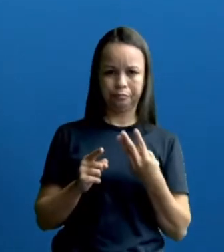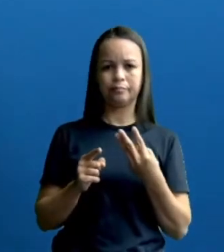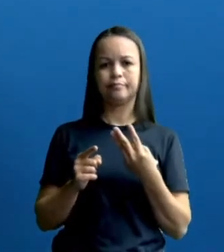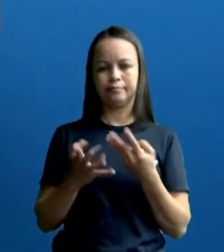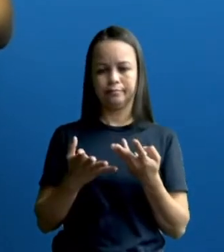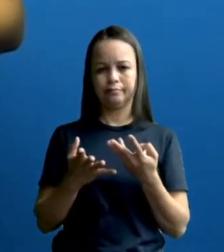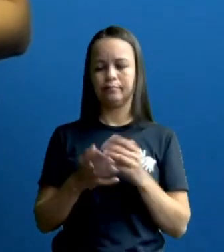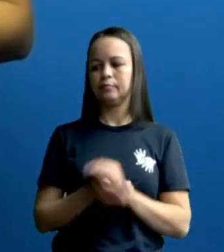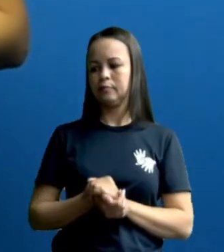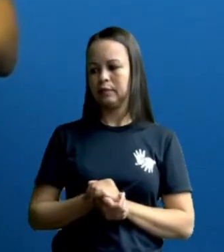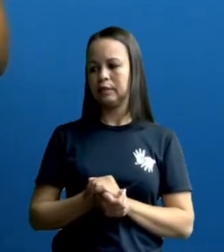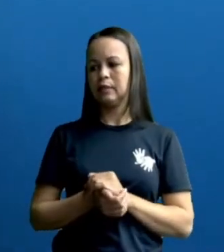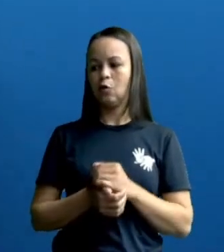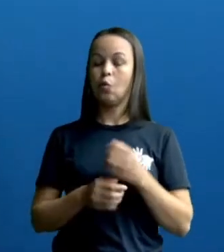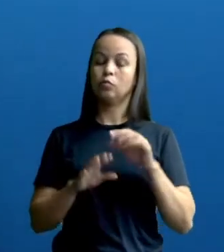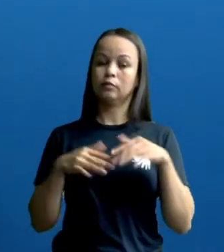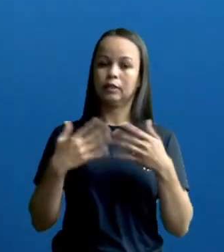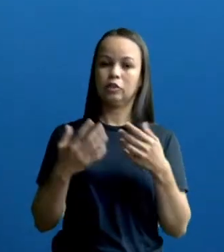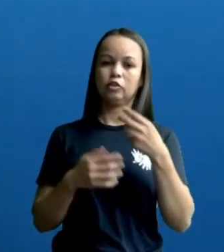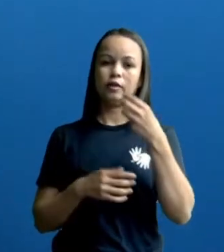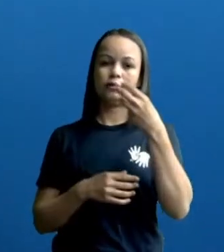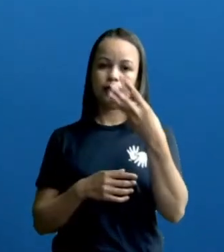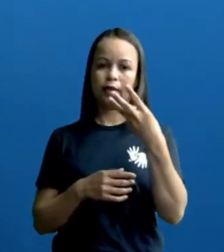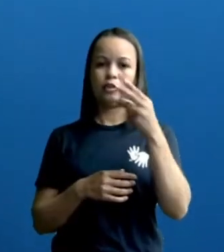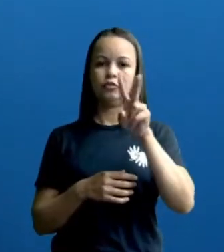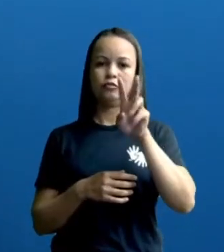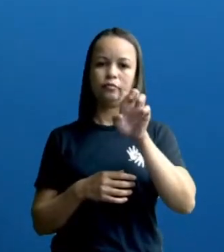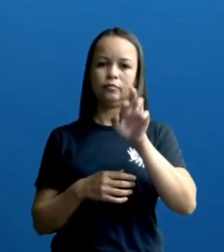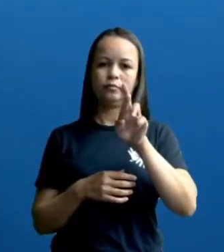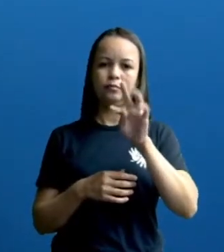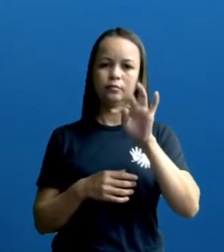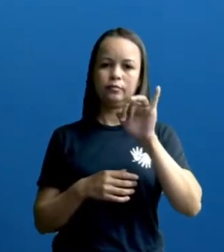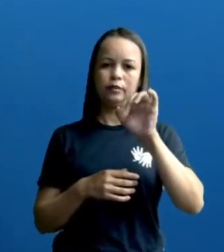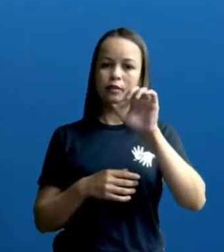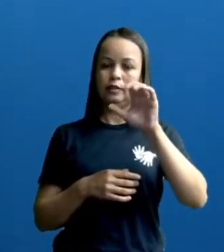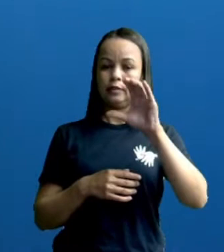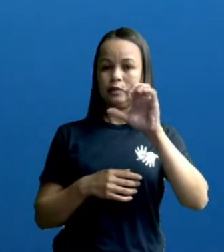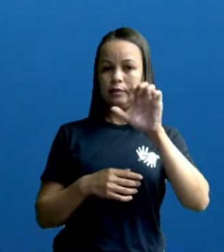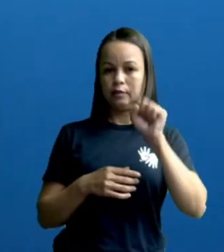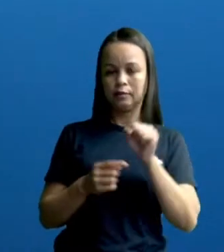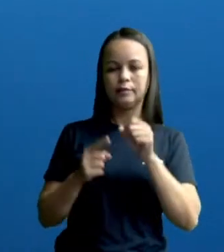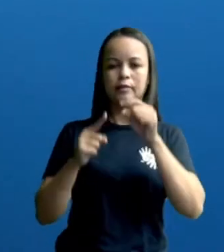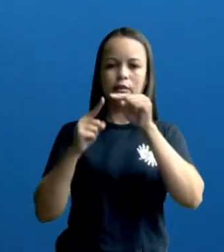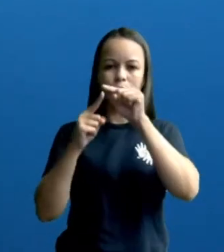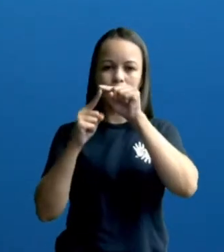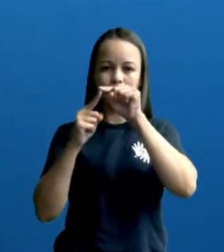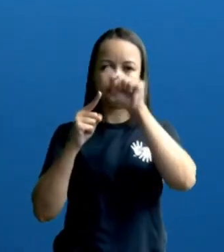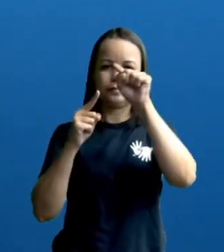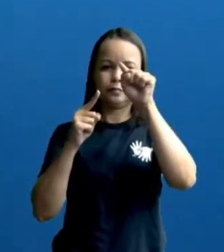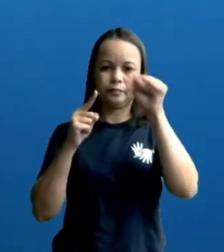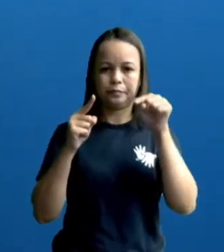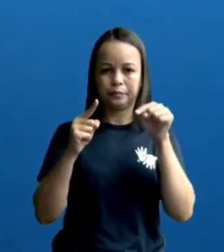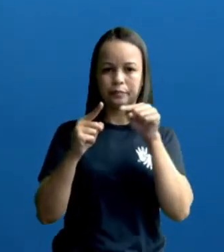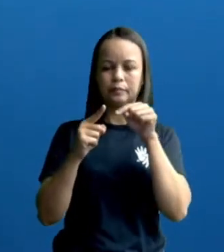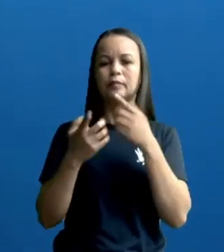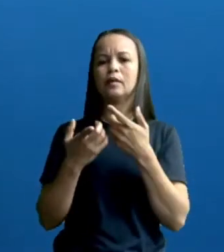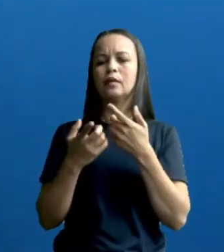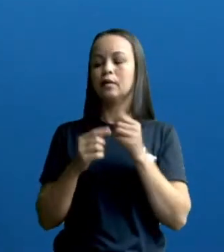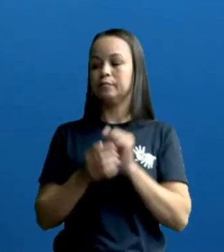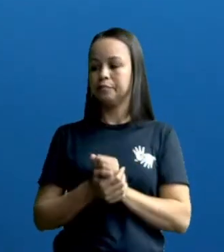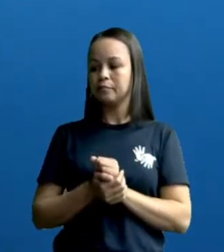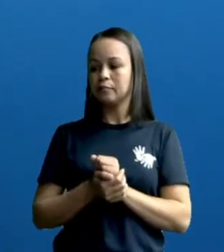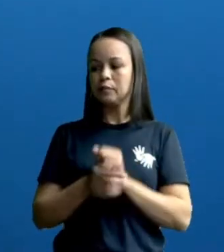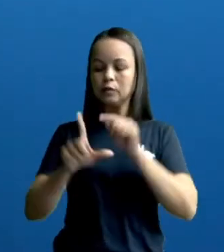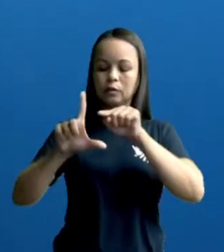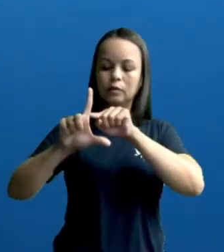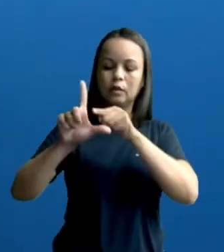seja, três vértices. E olha o ângulo aqui, ó. Um ângulo, dois ângulos, três